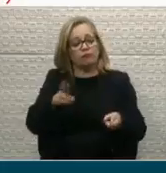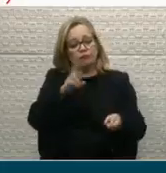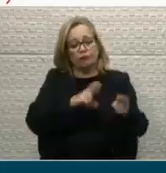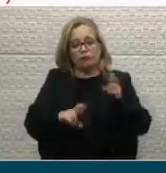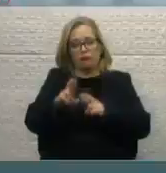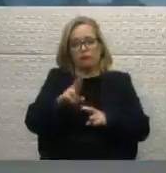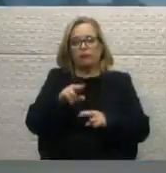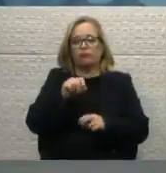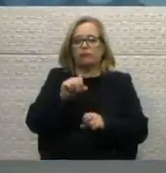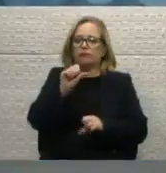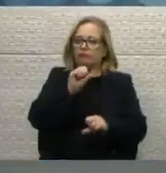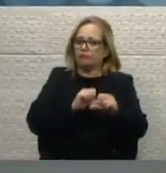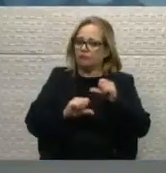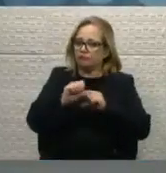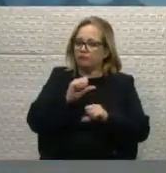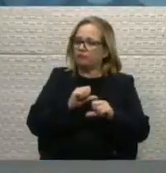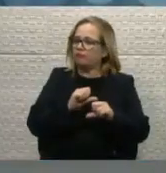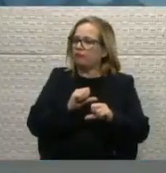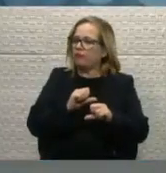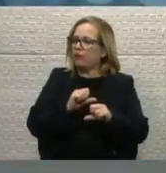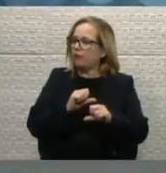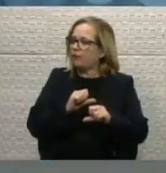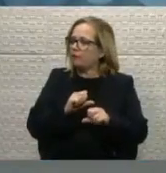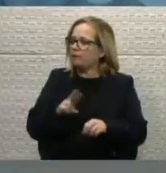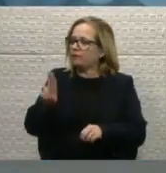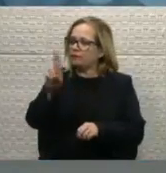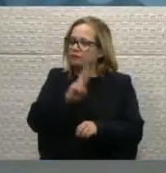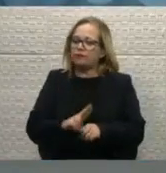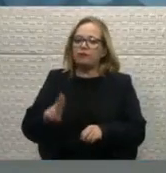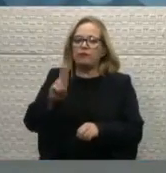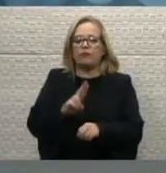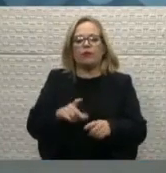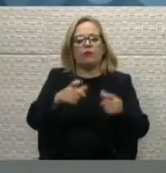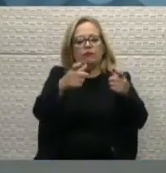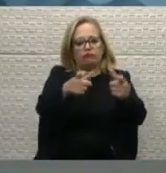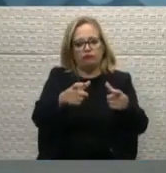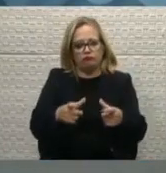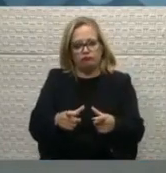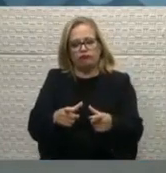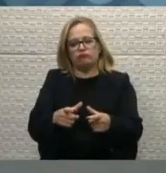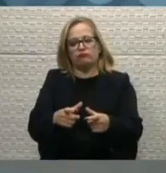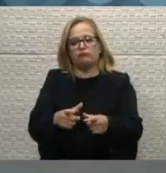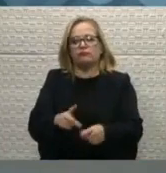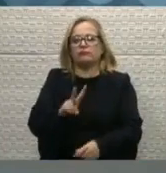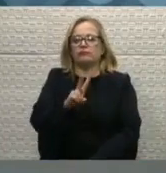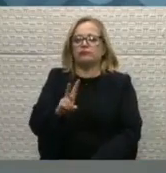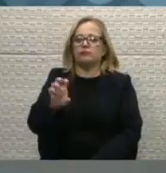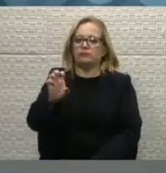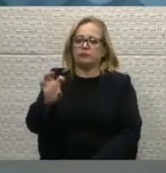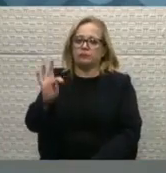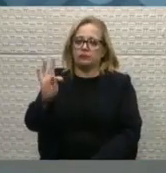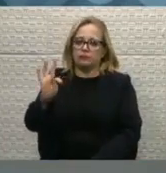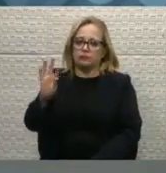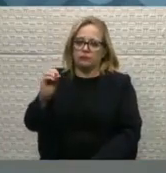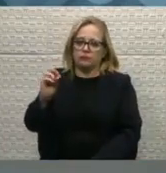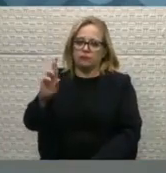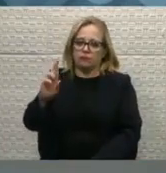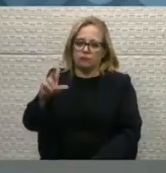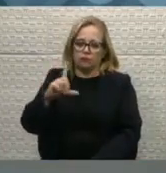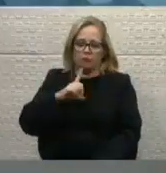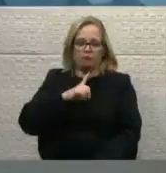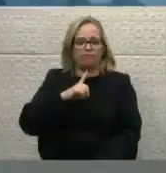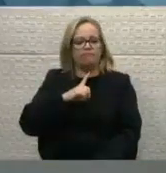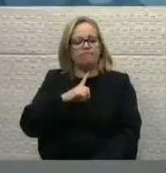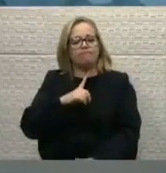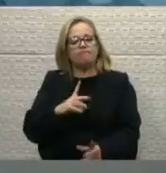uma transformação é uma aplicação entre espaços vetoriais que satisfaz algumas condições e que nós temos